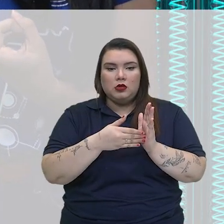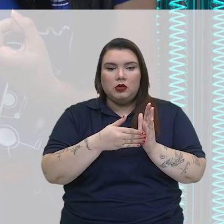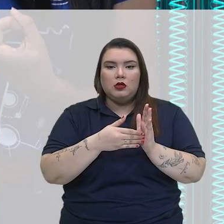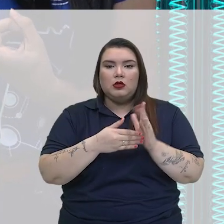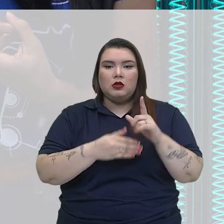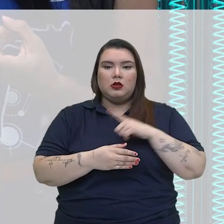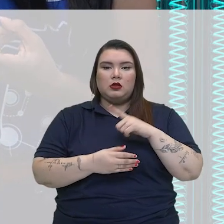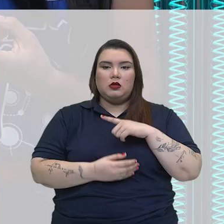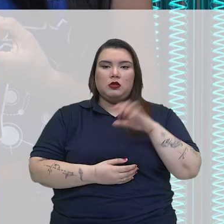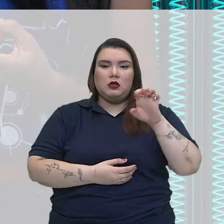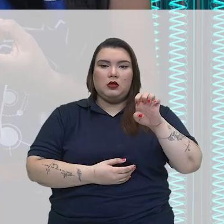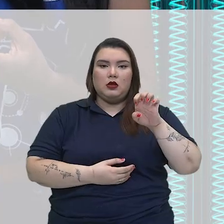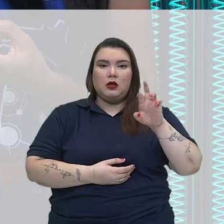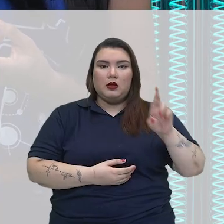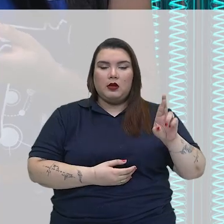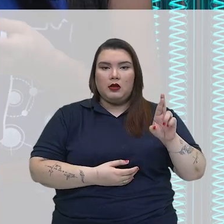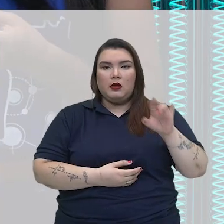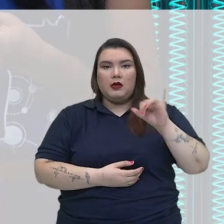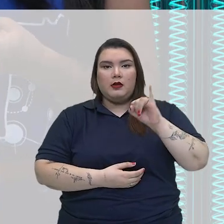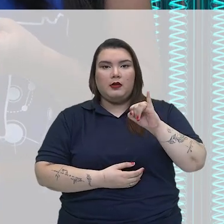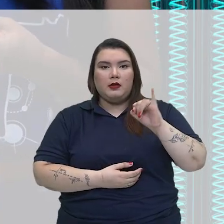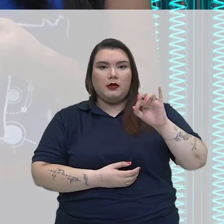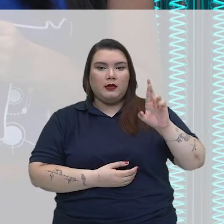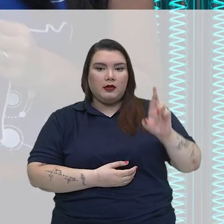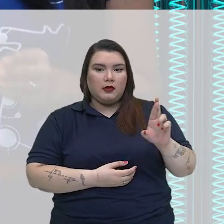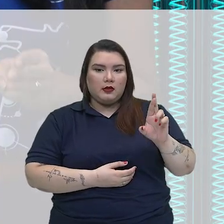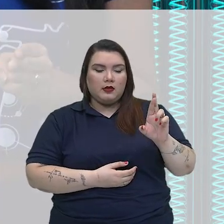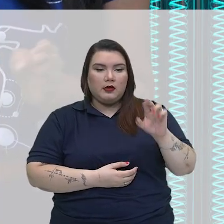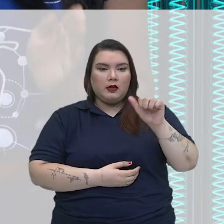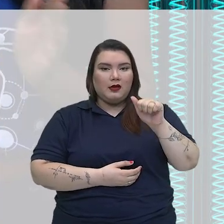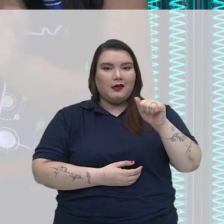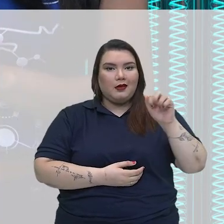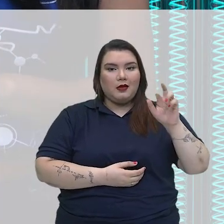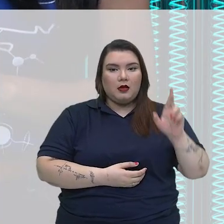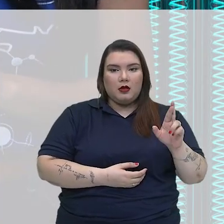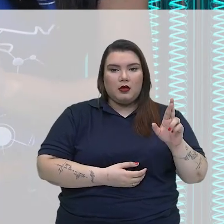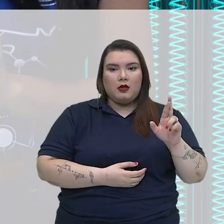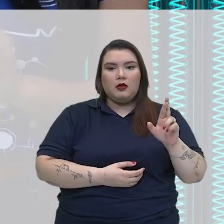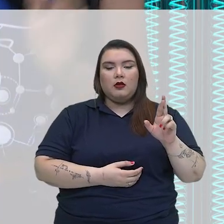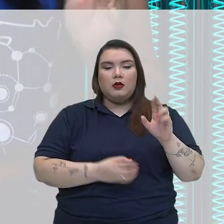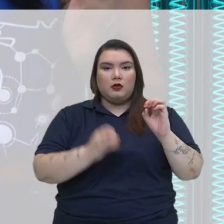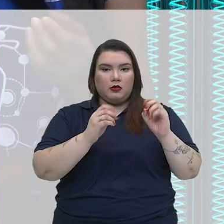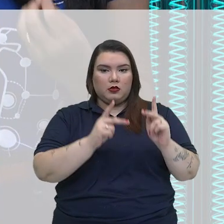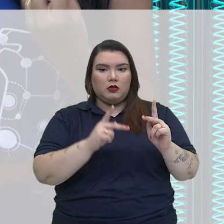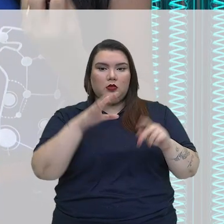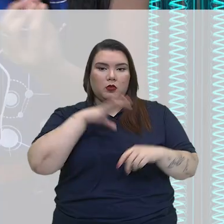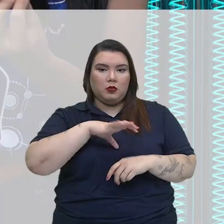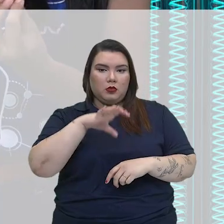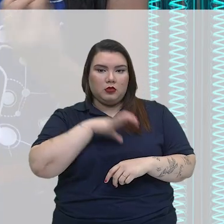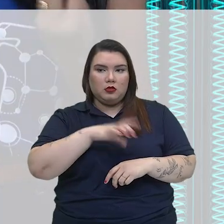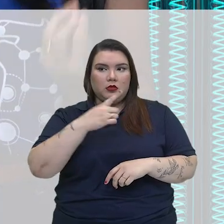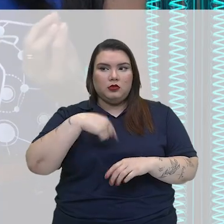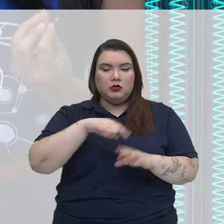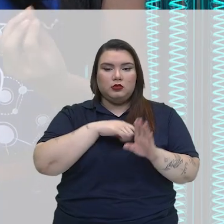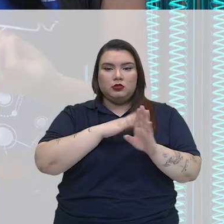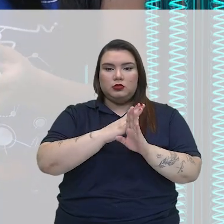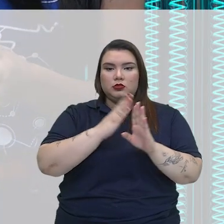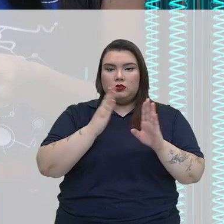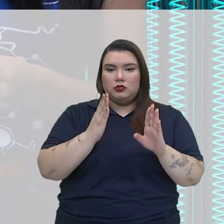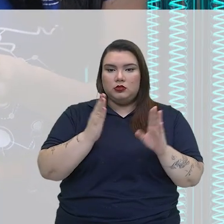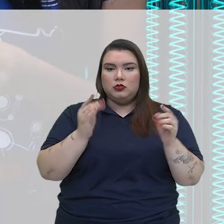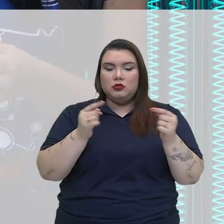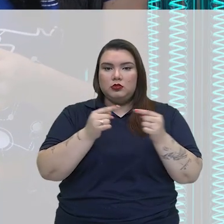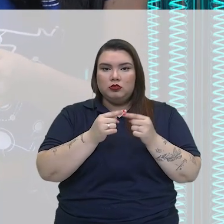fazer, né, ir, estudar. Na língua portuguesa, ele vai terminar assim. É assim que a gente identifica na